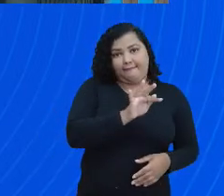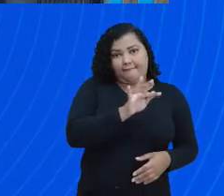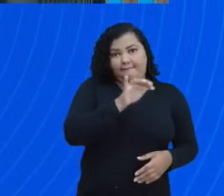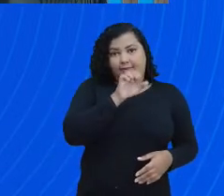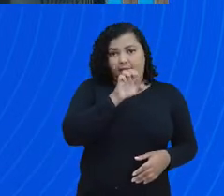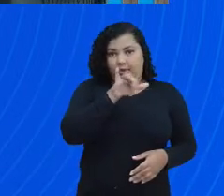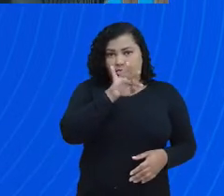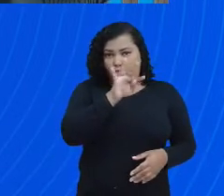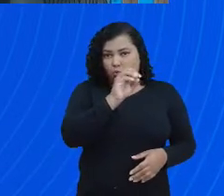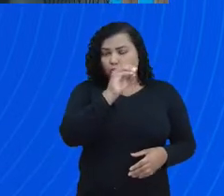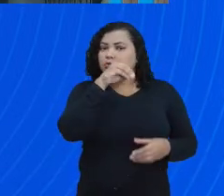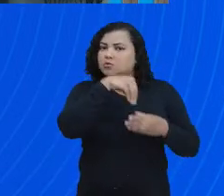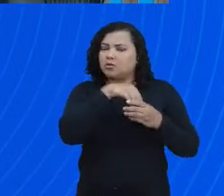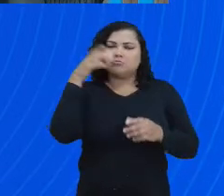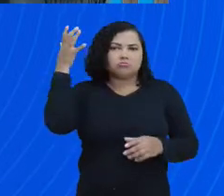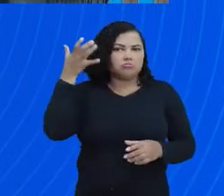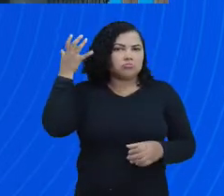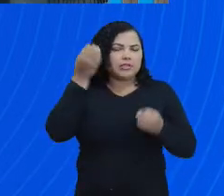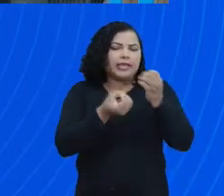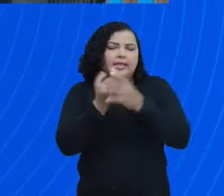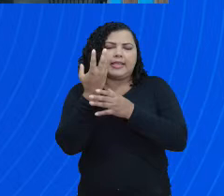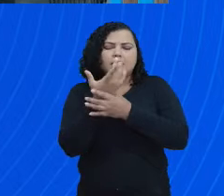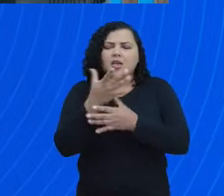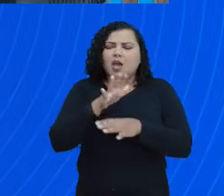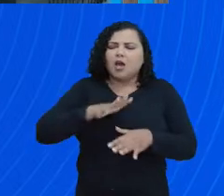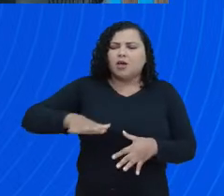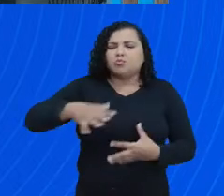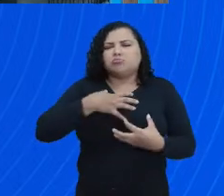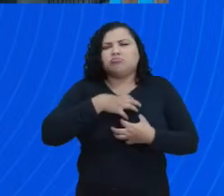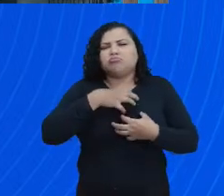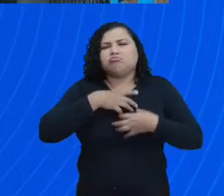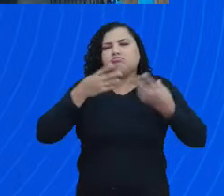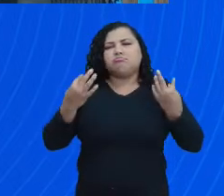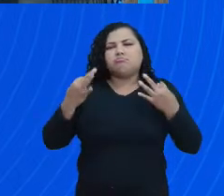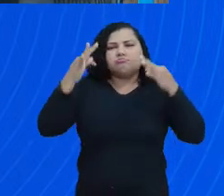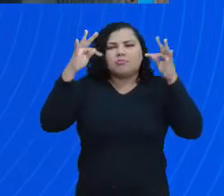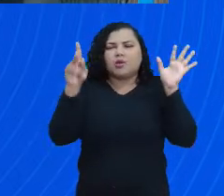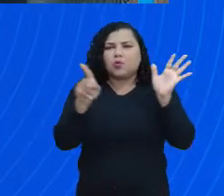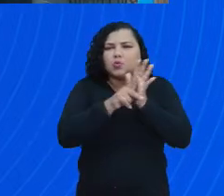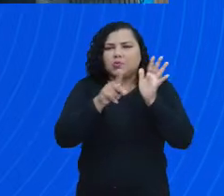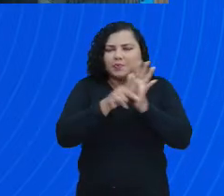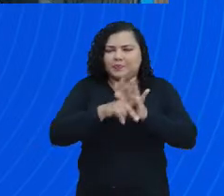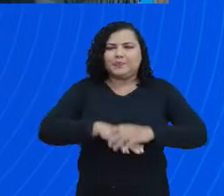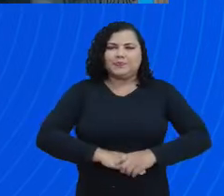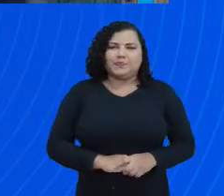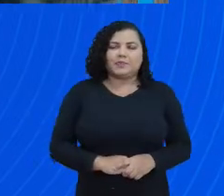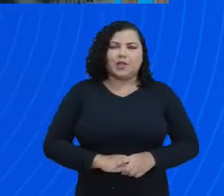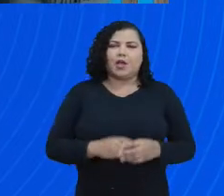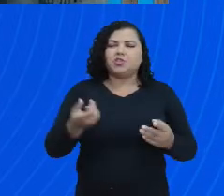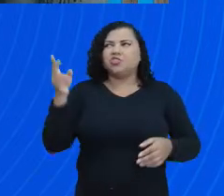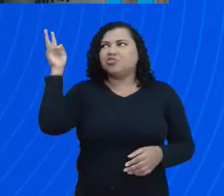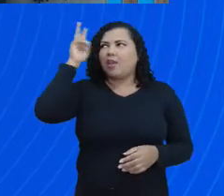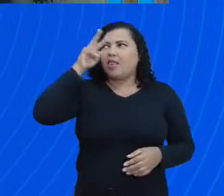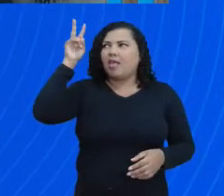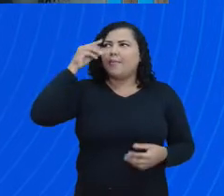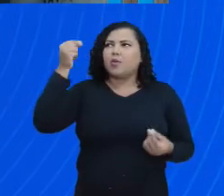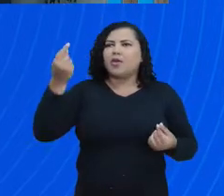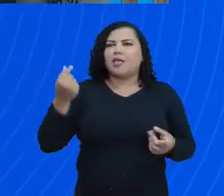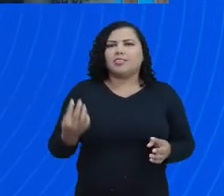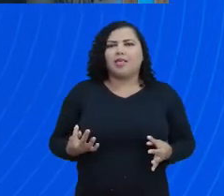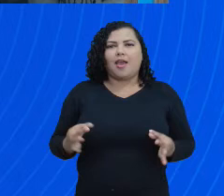dessas músicas, né? Que cria uma ambientação mais tecnológica, mesmo um som que remete a essa ideia